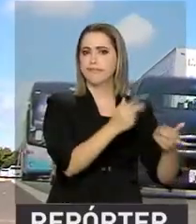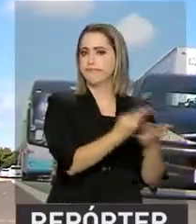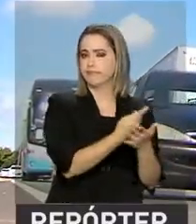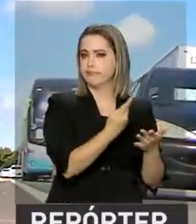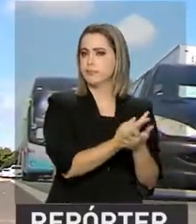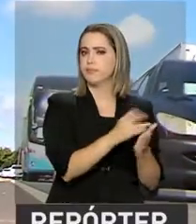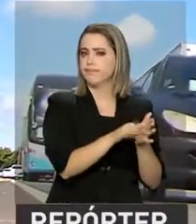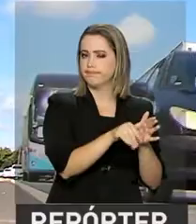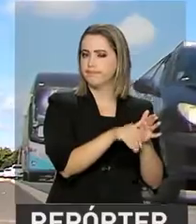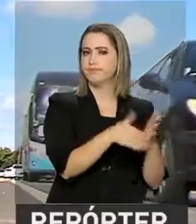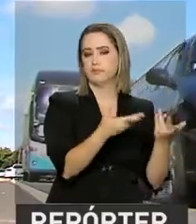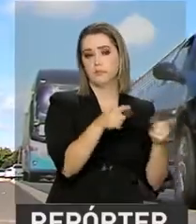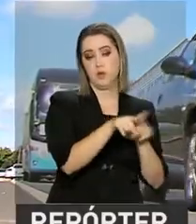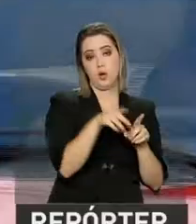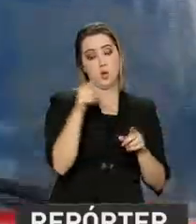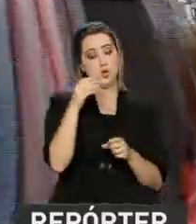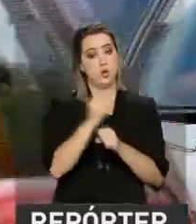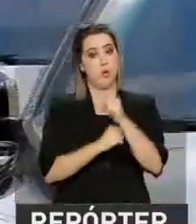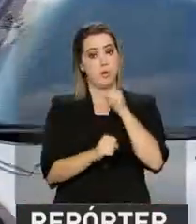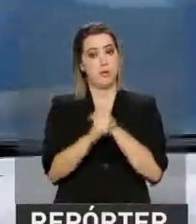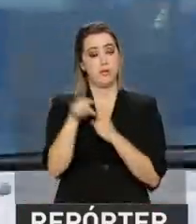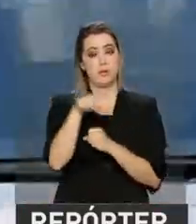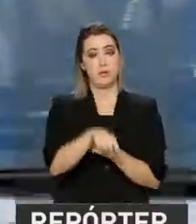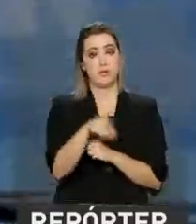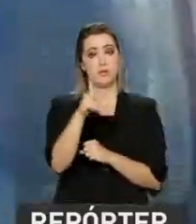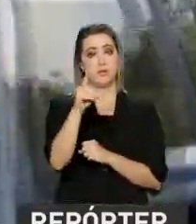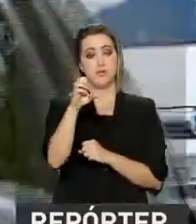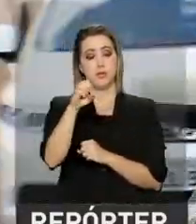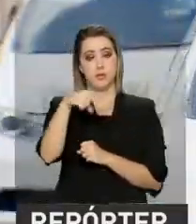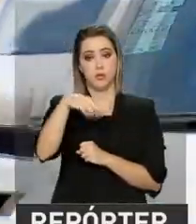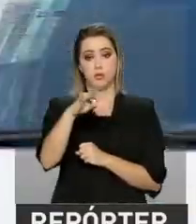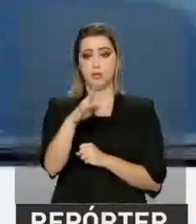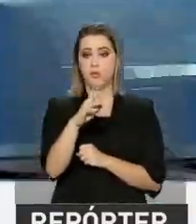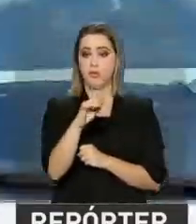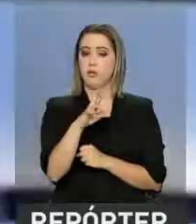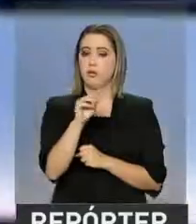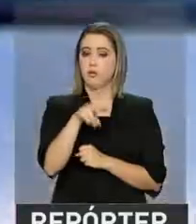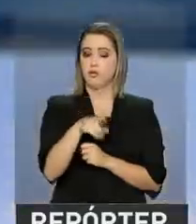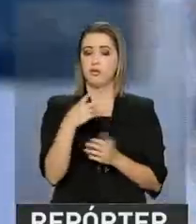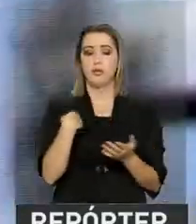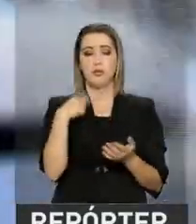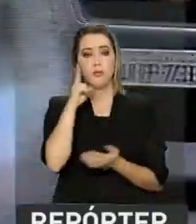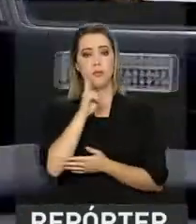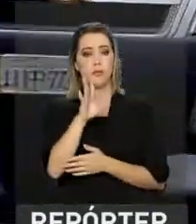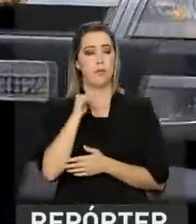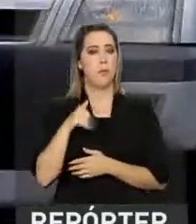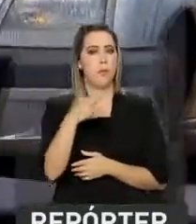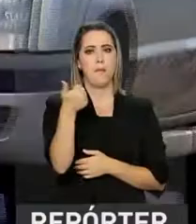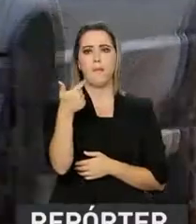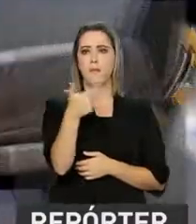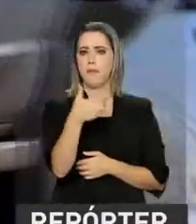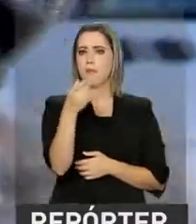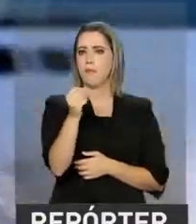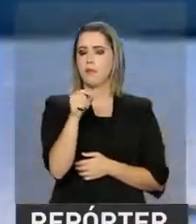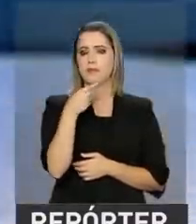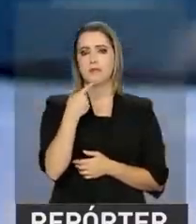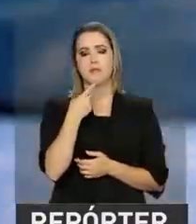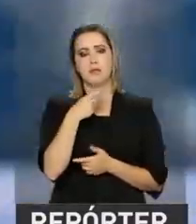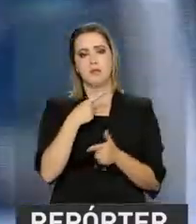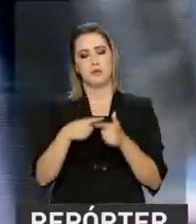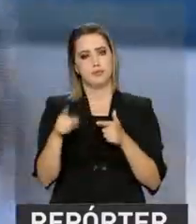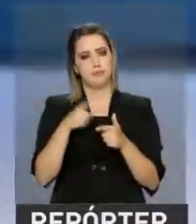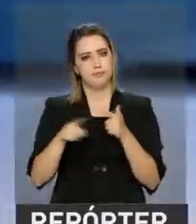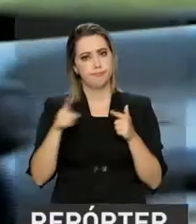país apenas no ano passado o departamento de trânsito do distrito federal registrou 120 queixas de